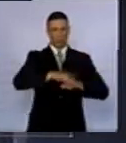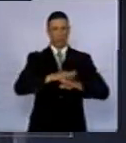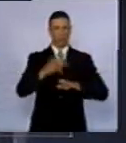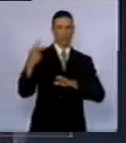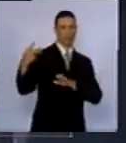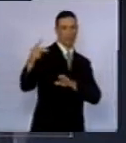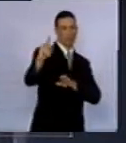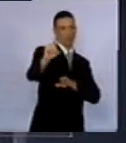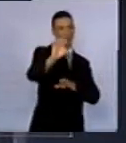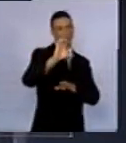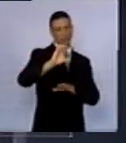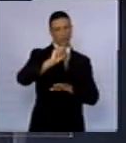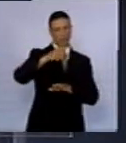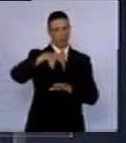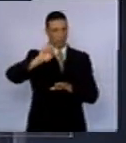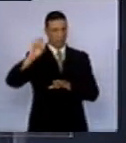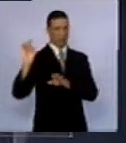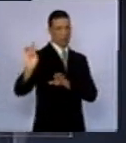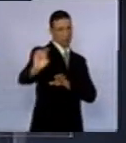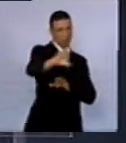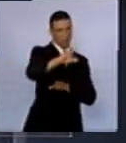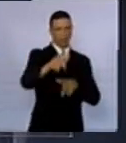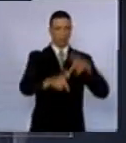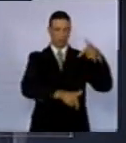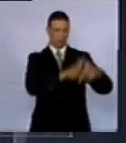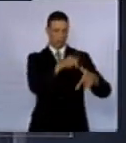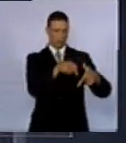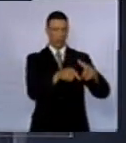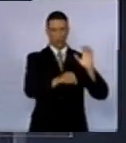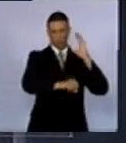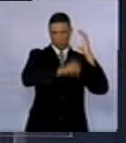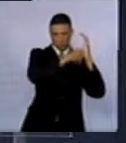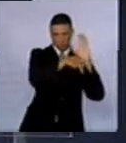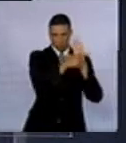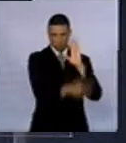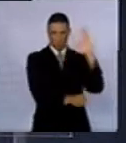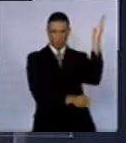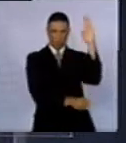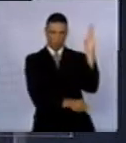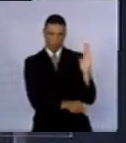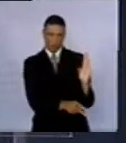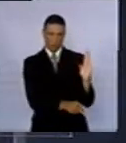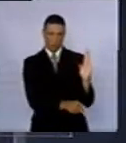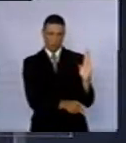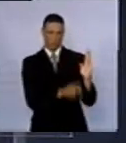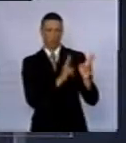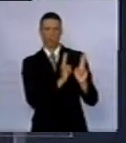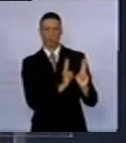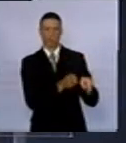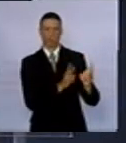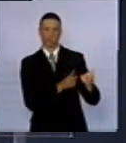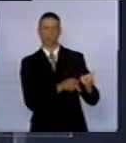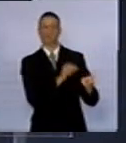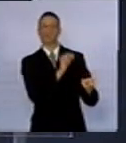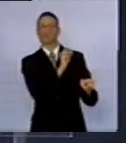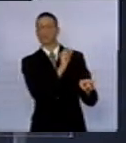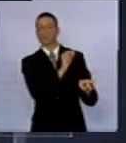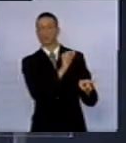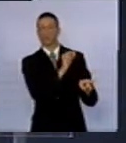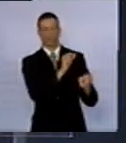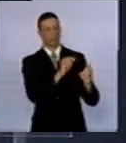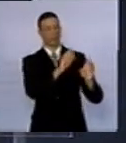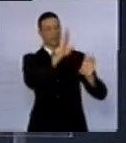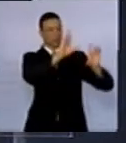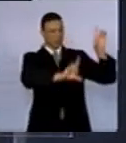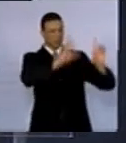canal. Isso significa que o mercado audiovisual brasileiro de acesso condicionado permanece aberto